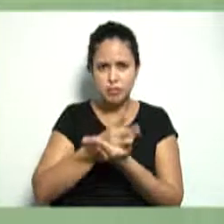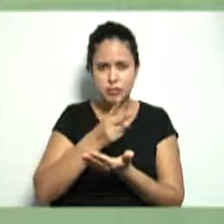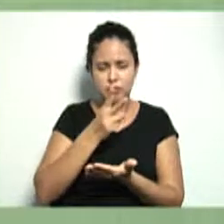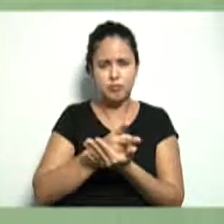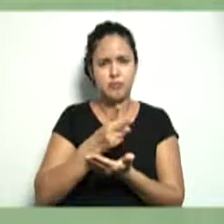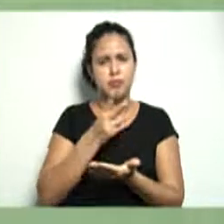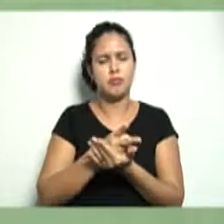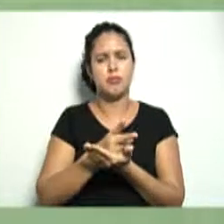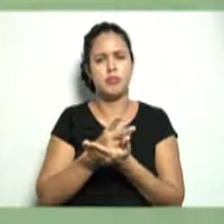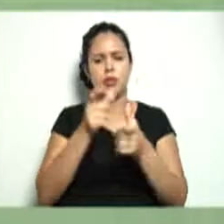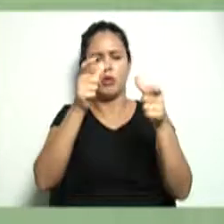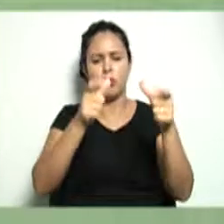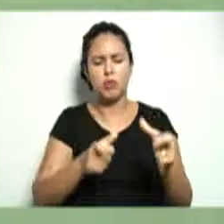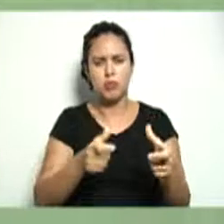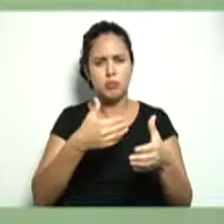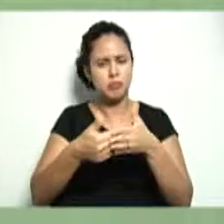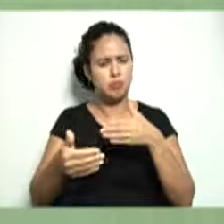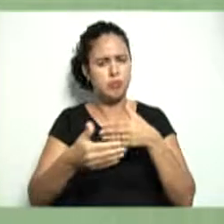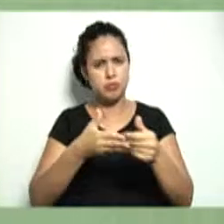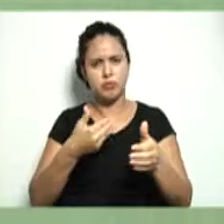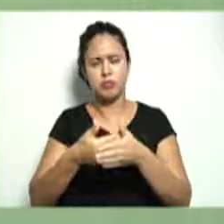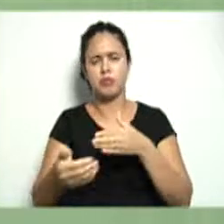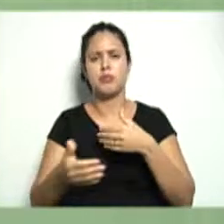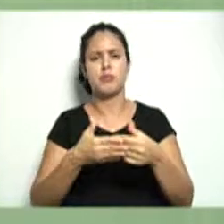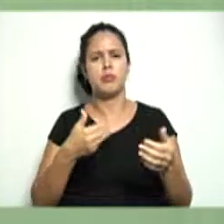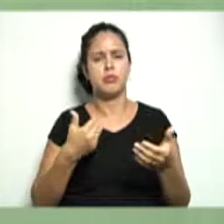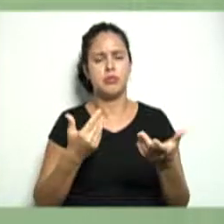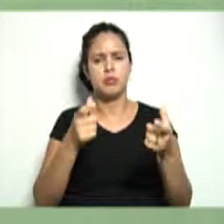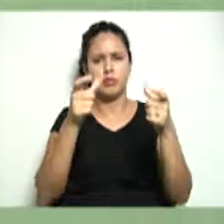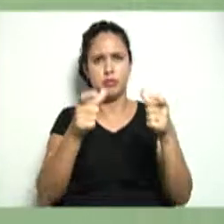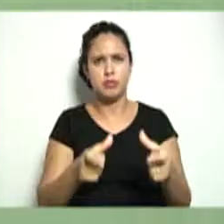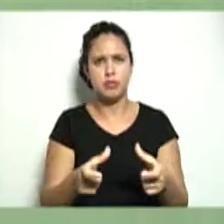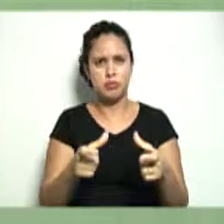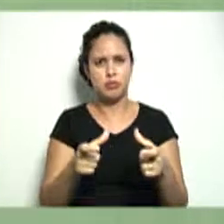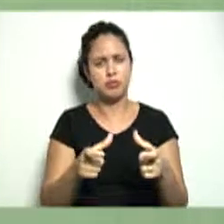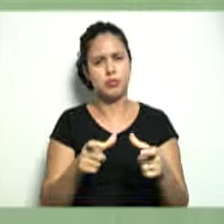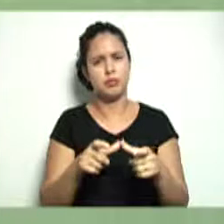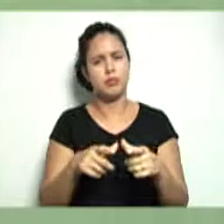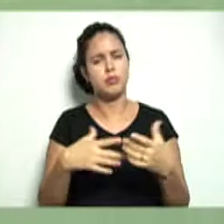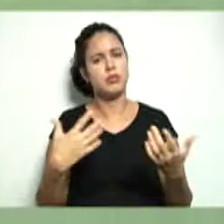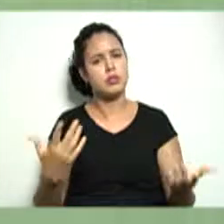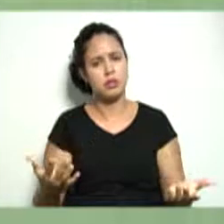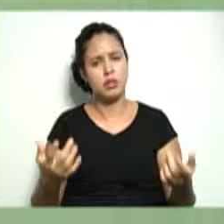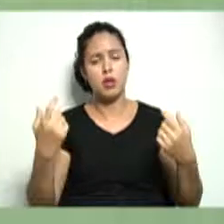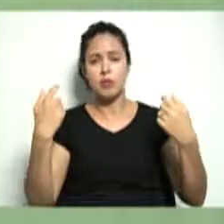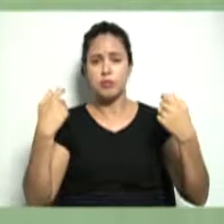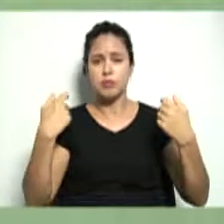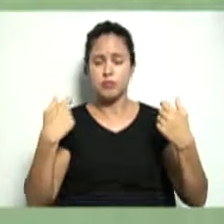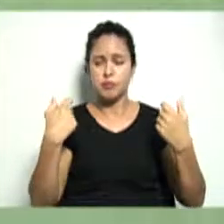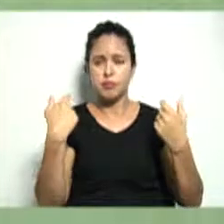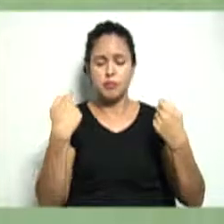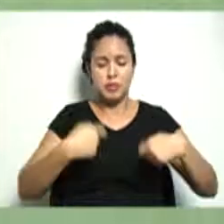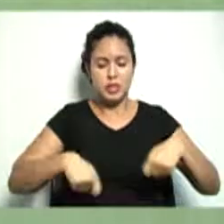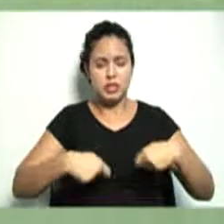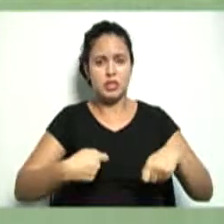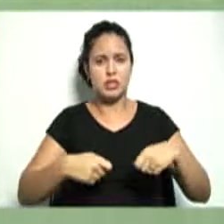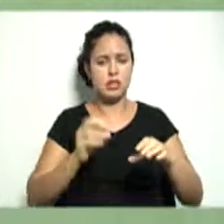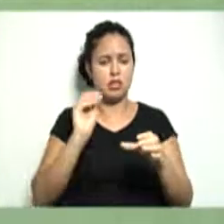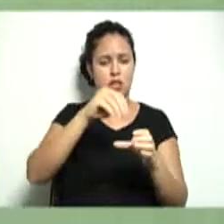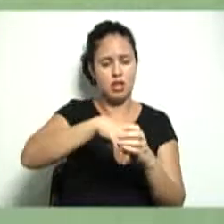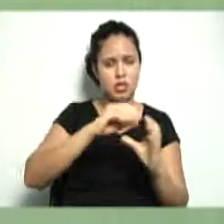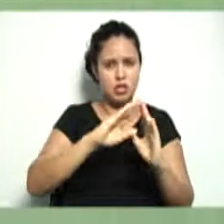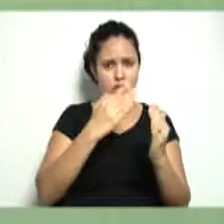independente do ambiente em que estamos. Ou seja, não é preciso que estejamos no